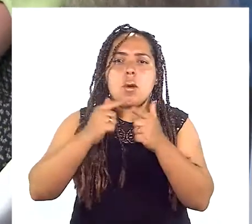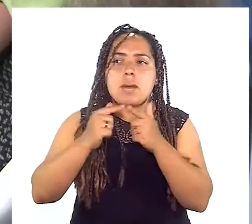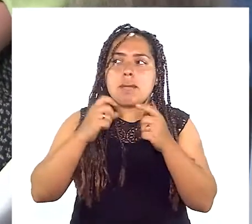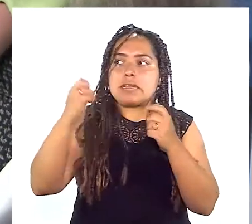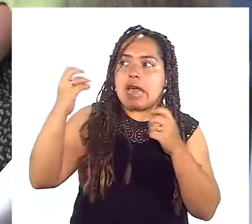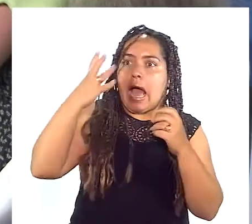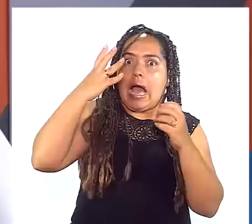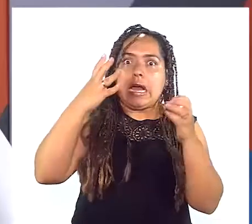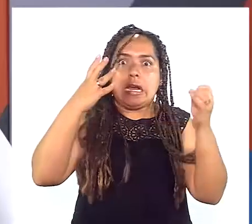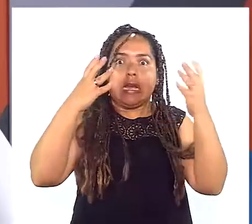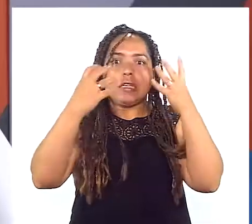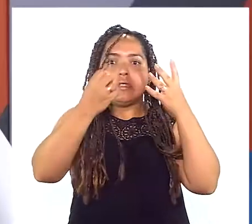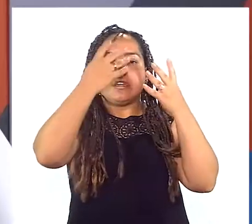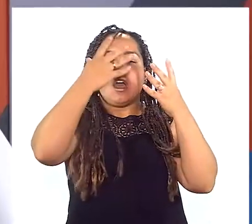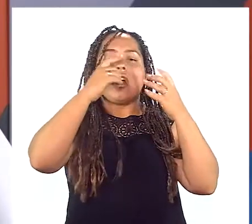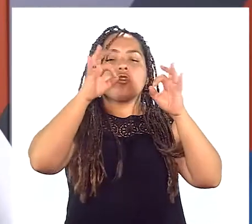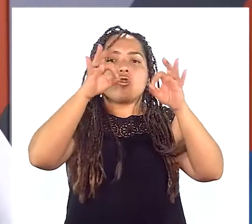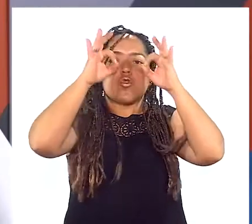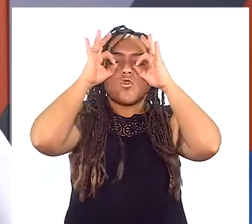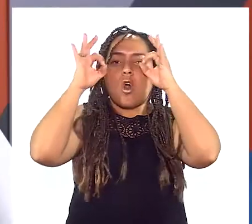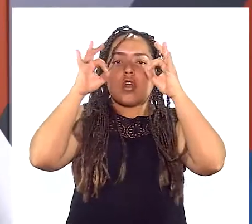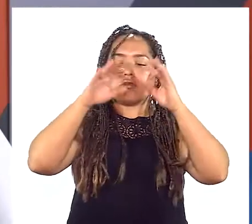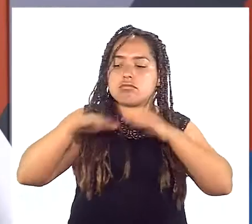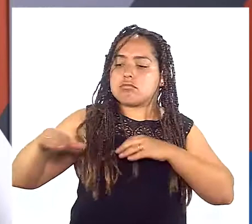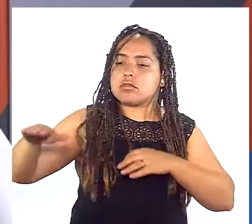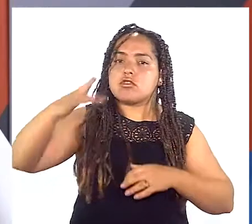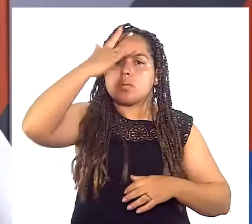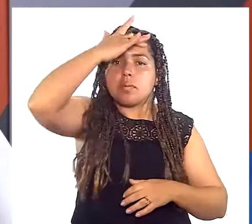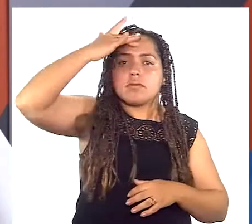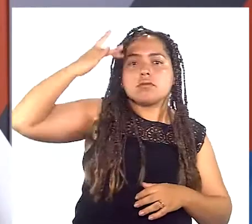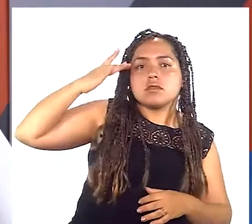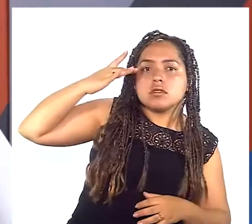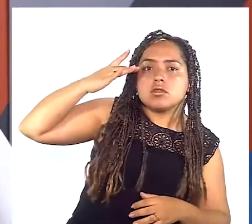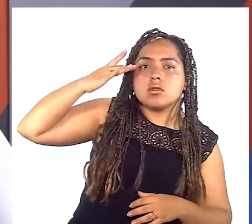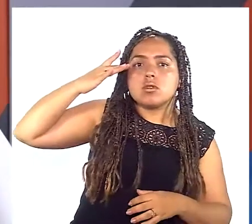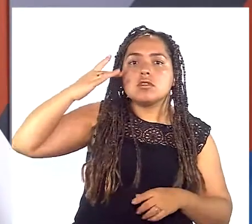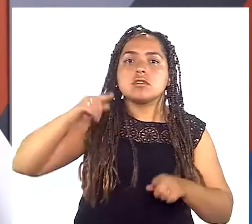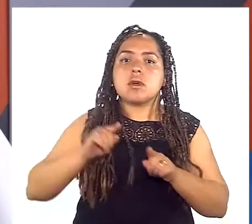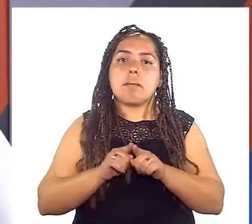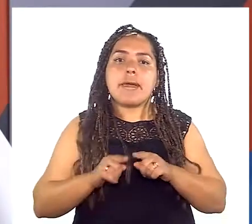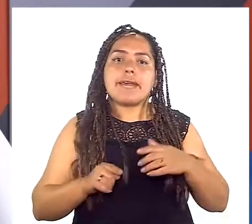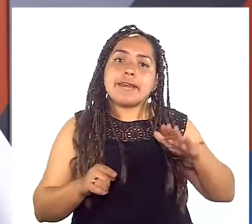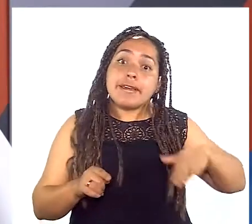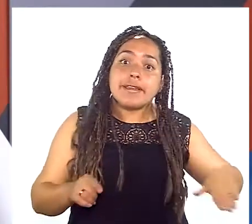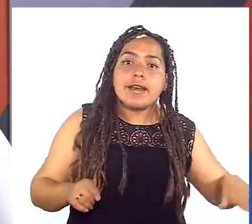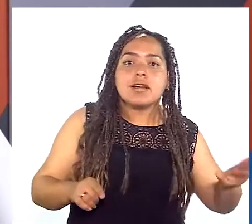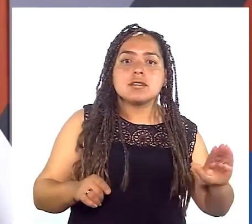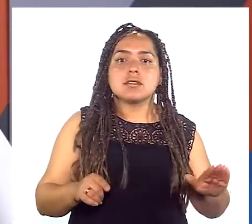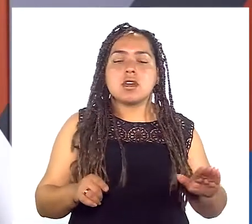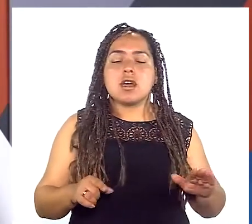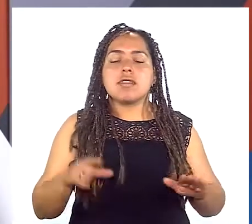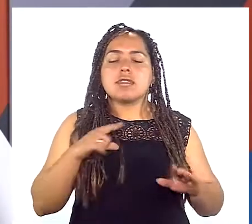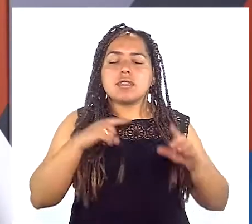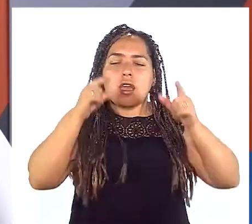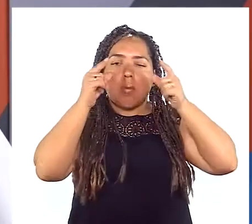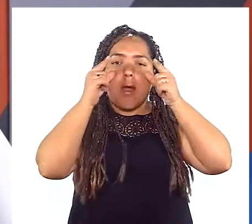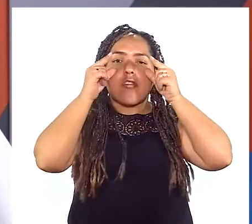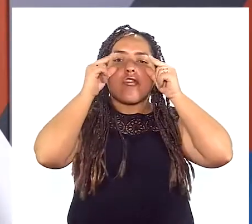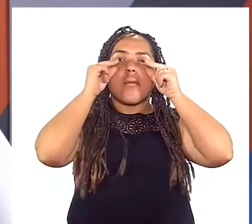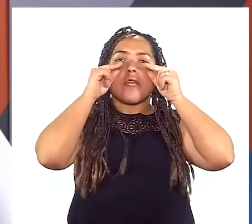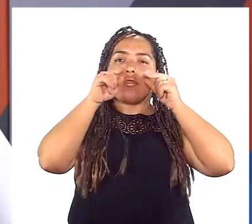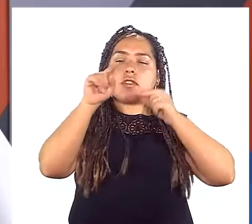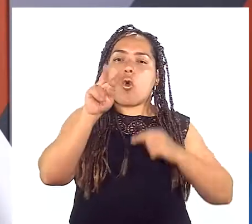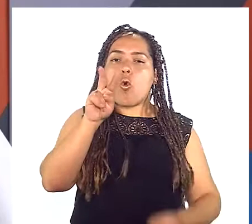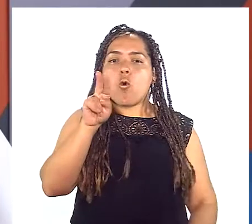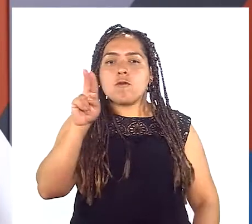a incidência desses raios nos olhos das pessoas, não só crianças? A senhora já viu um óculos que é 100 grau? É só uma